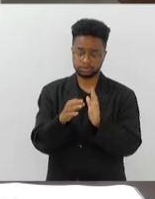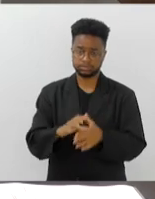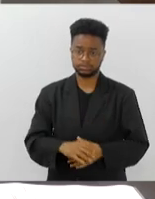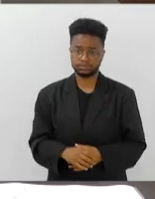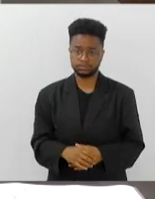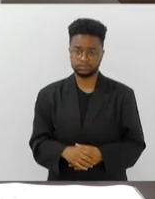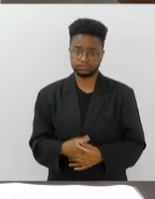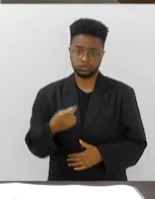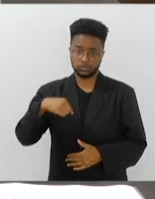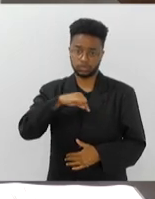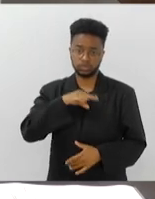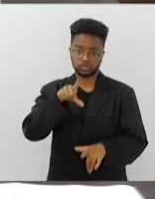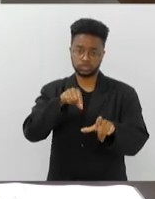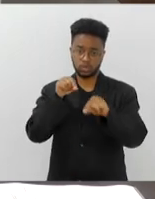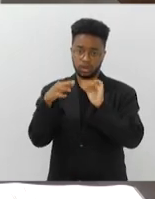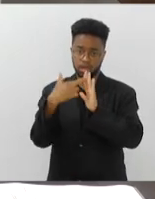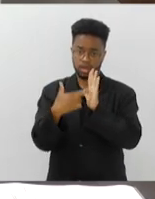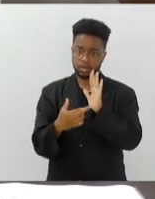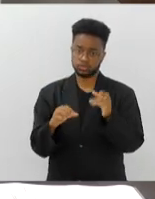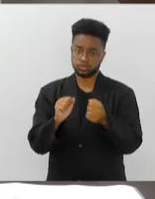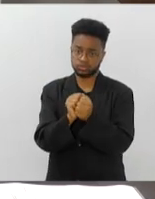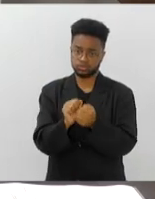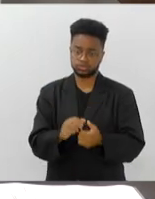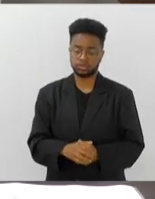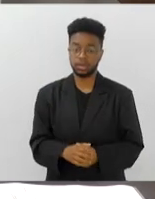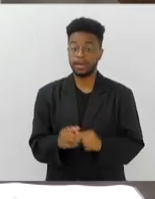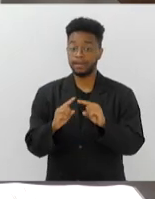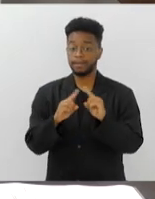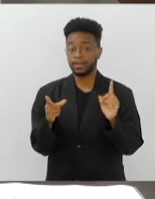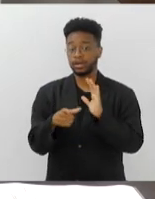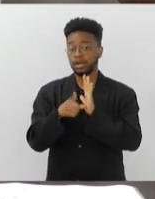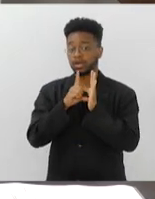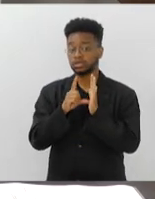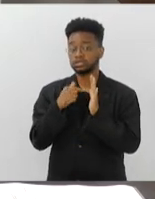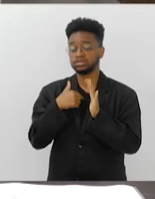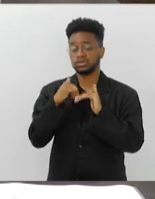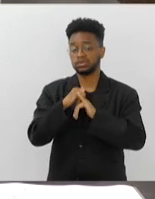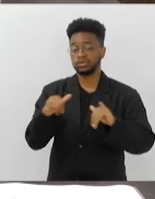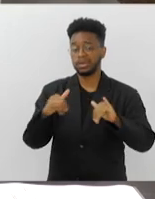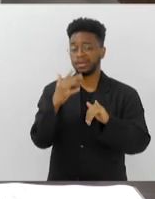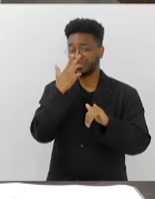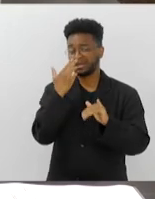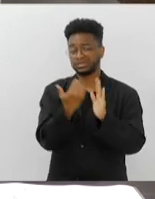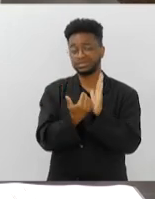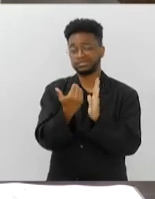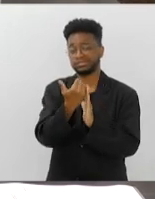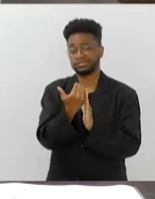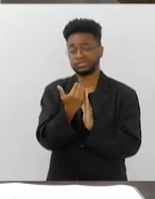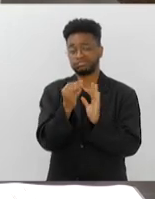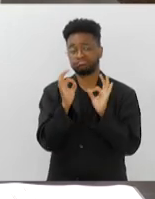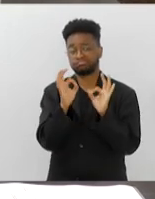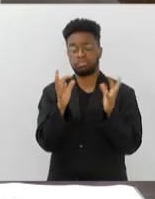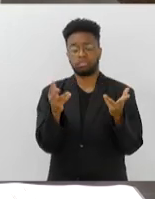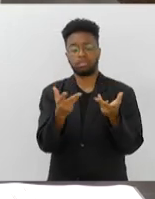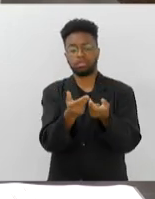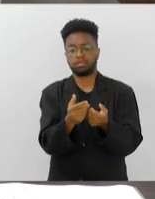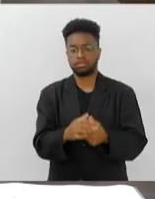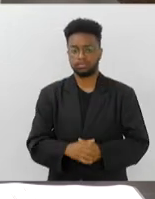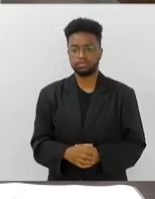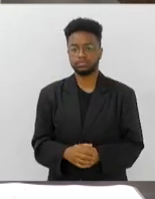E a gente define as regras. Mas, de antemão, me parece excesso de preciosismo. Eu, inclusive,